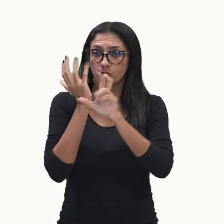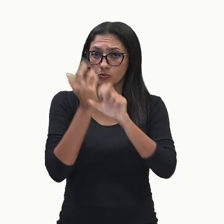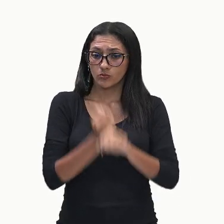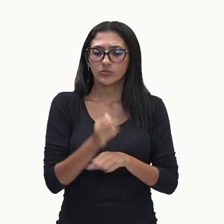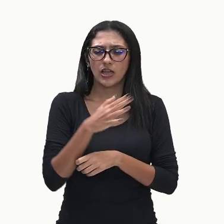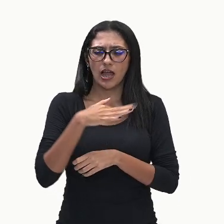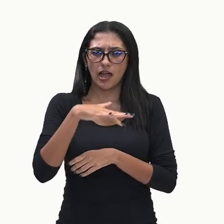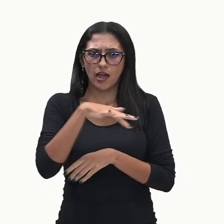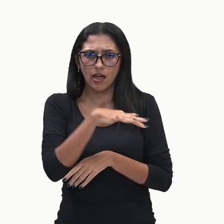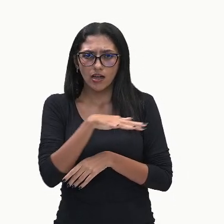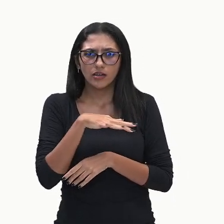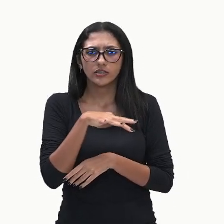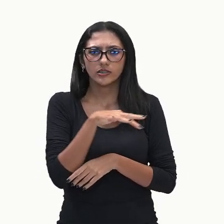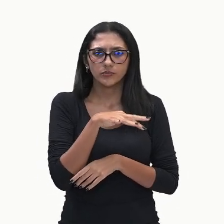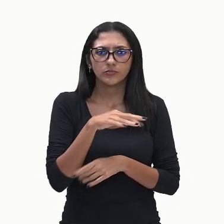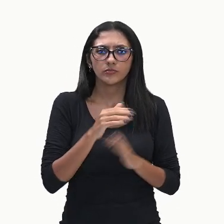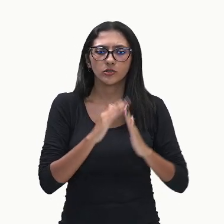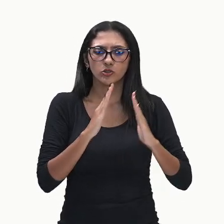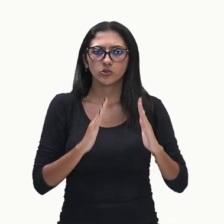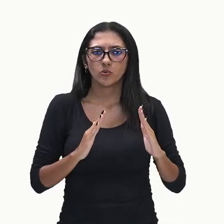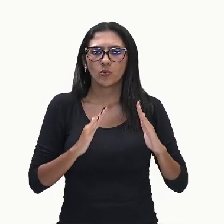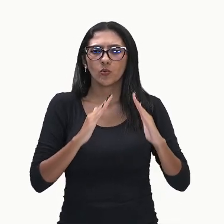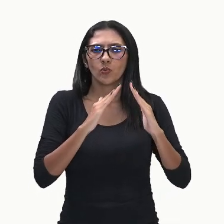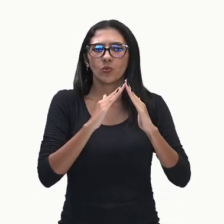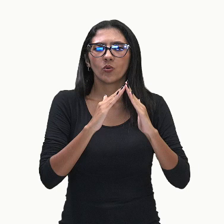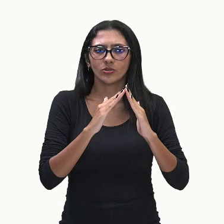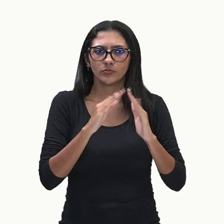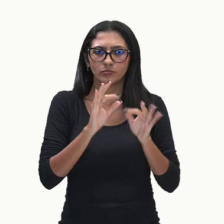total de um cone de 5 metros de